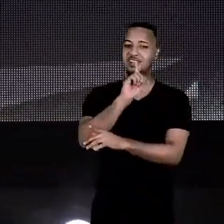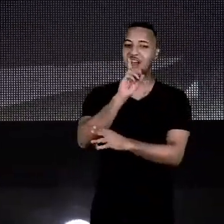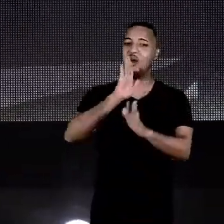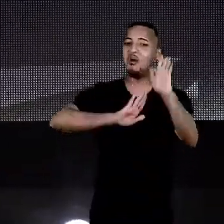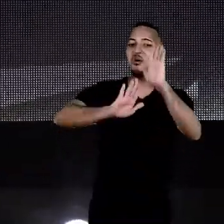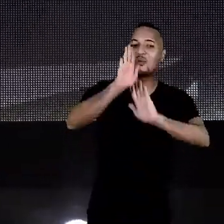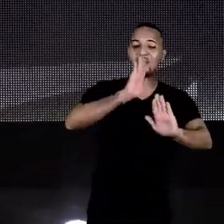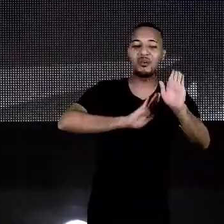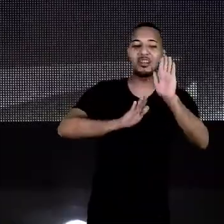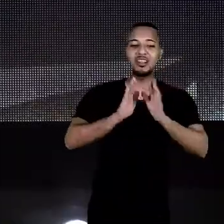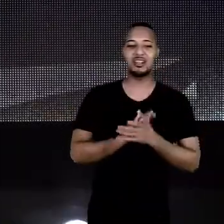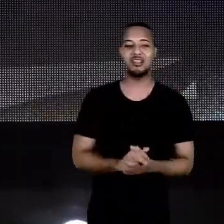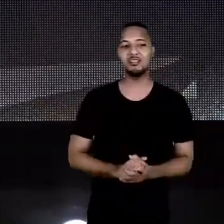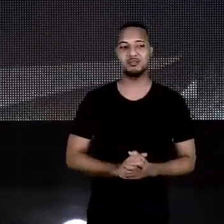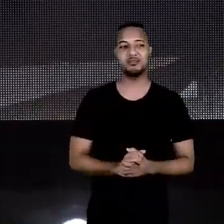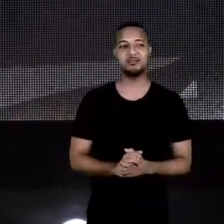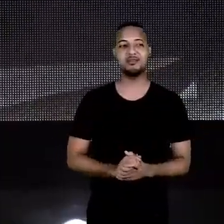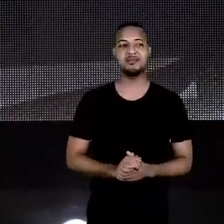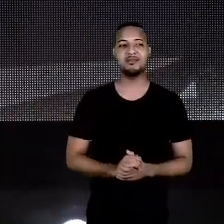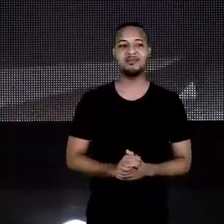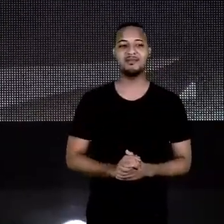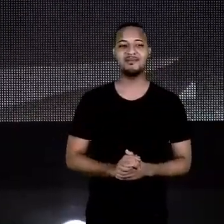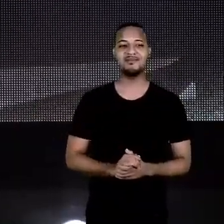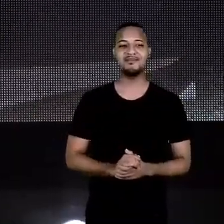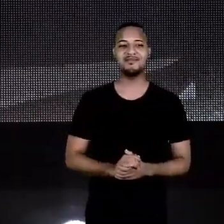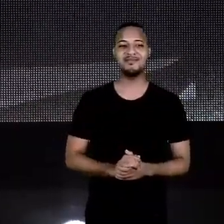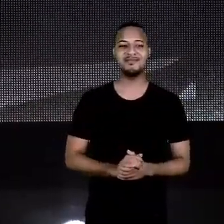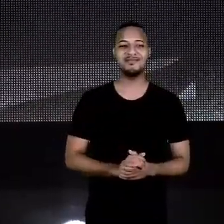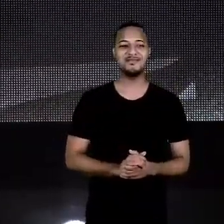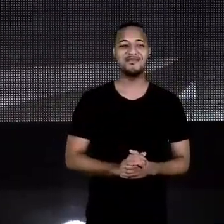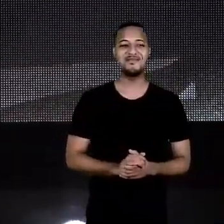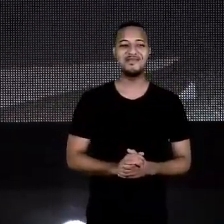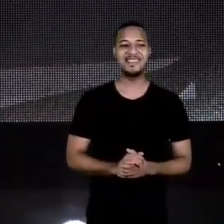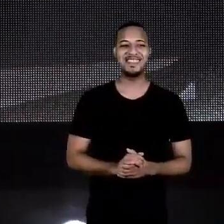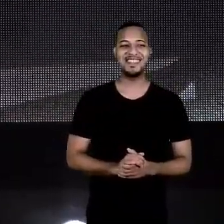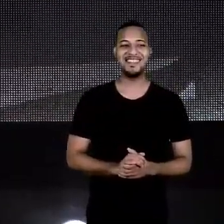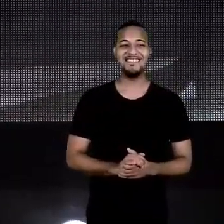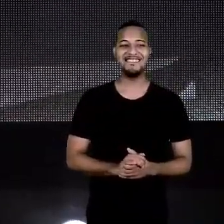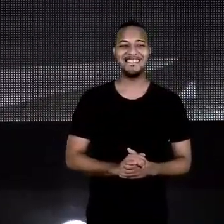Pastor, o senhor foi longe demais. De longe? É um abismo.